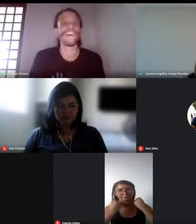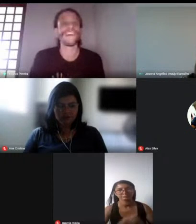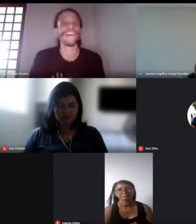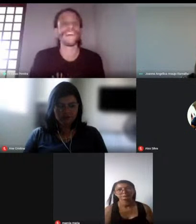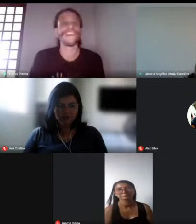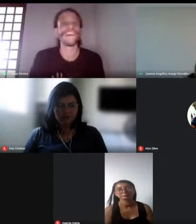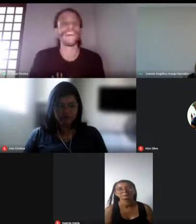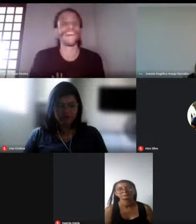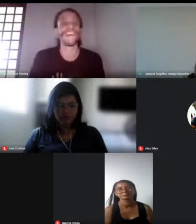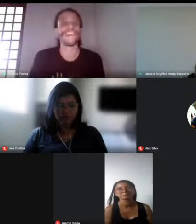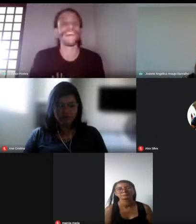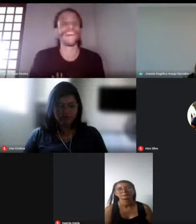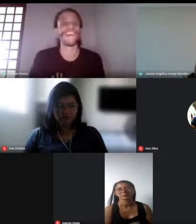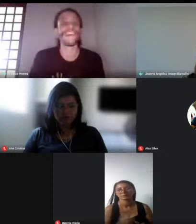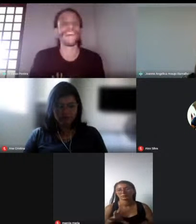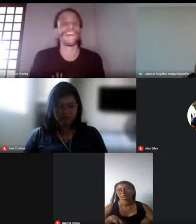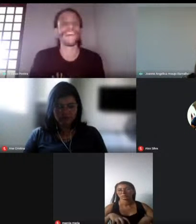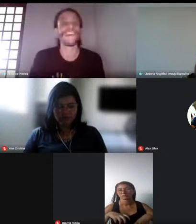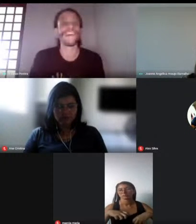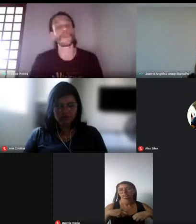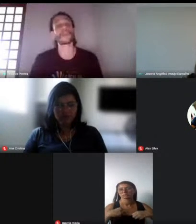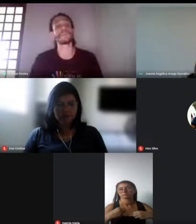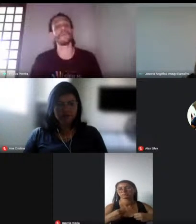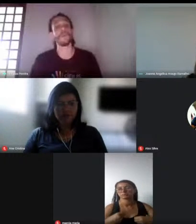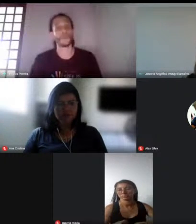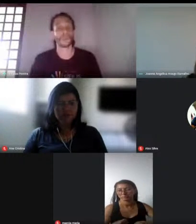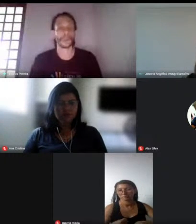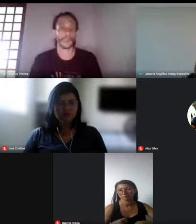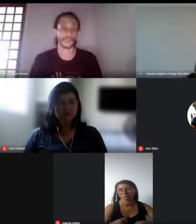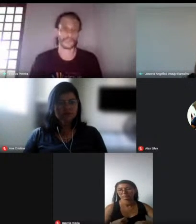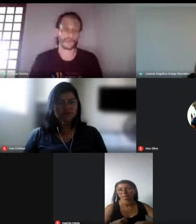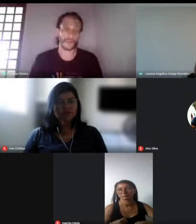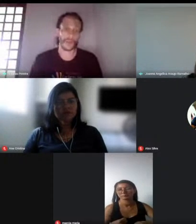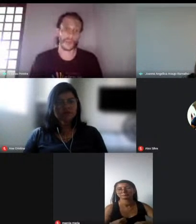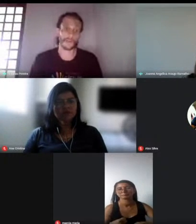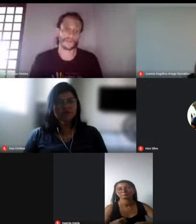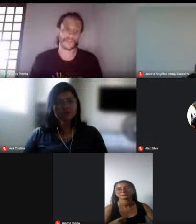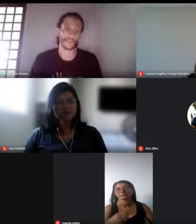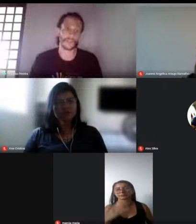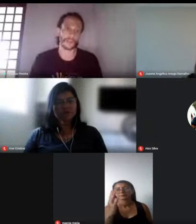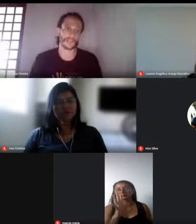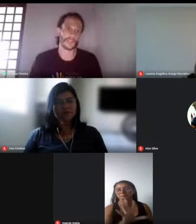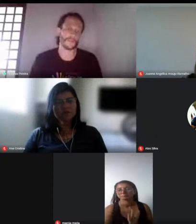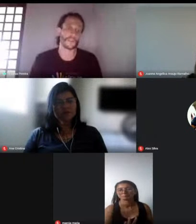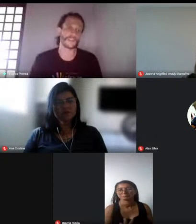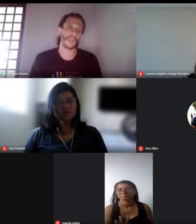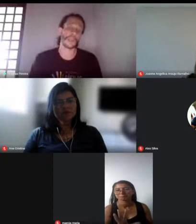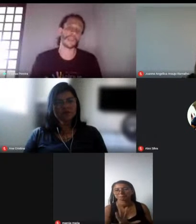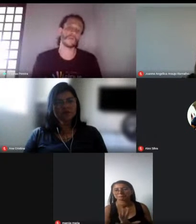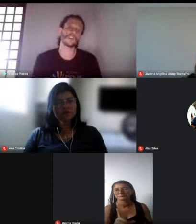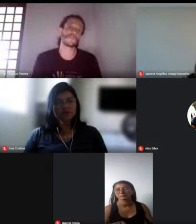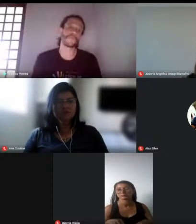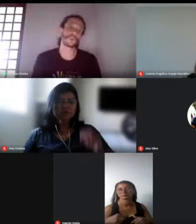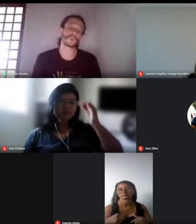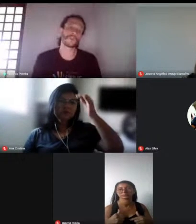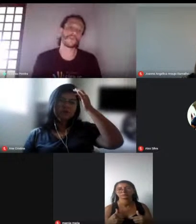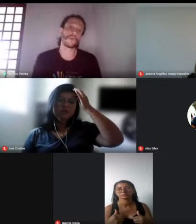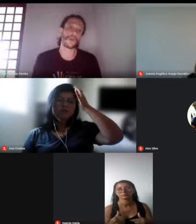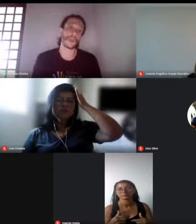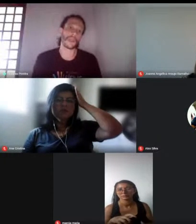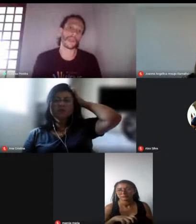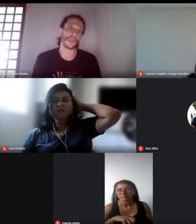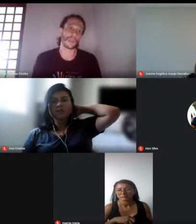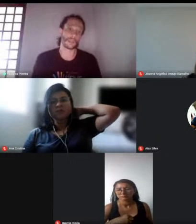o esforço do Brasil em relação ao enfrentamento à sífilis, ele é um esforço